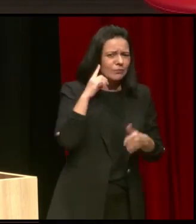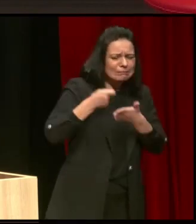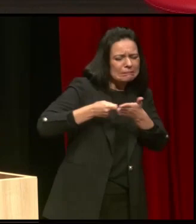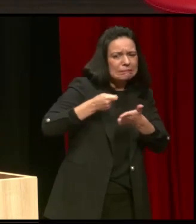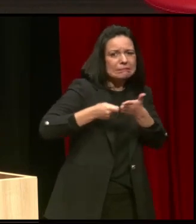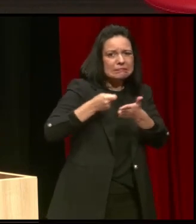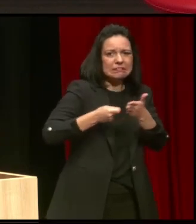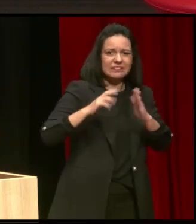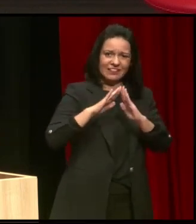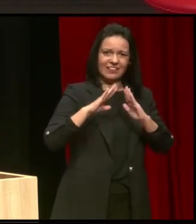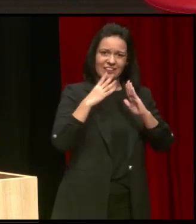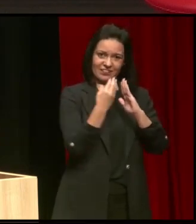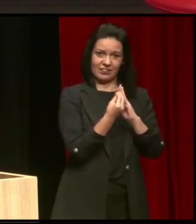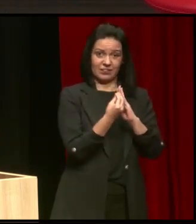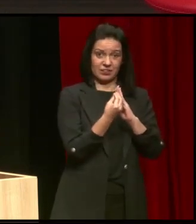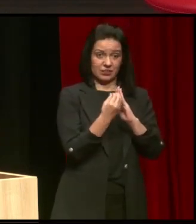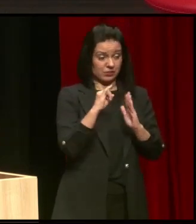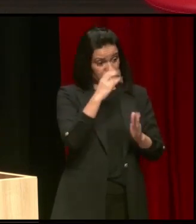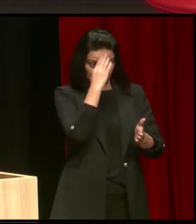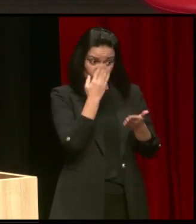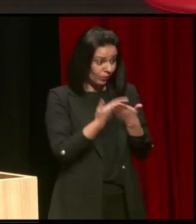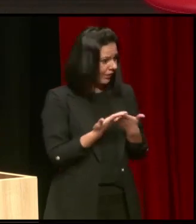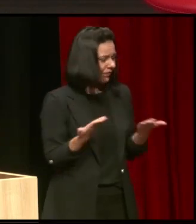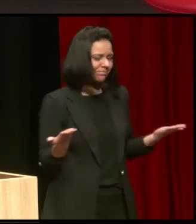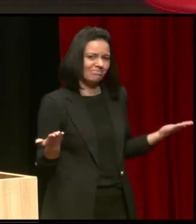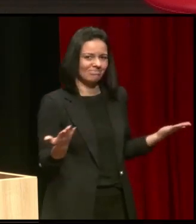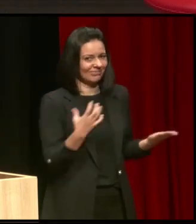dizer para vocês, se vocês não acreditam nisso, estão no lugar errado.